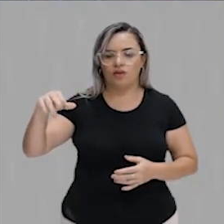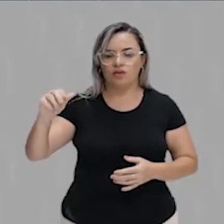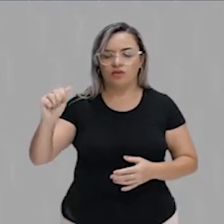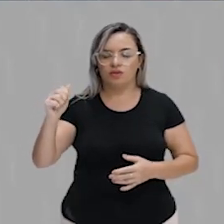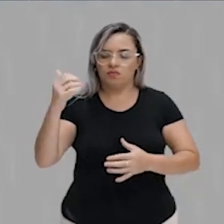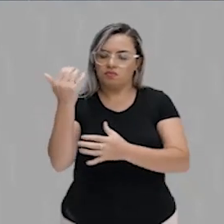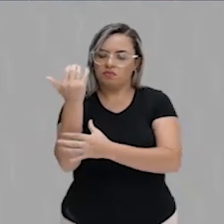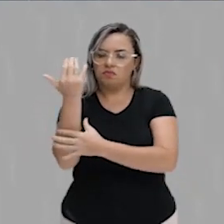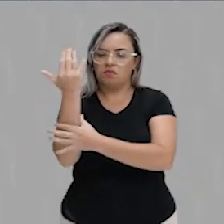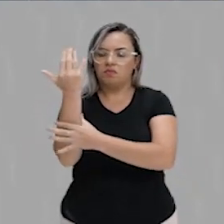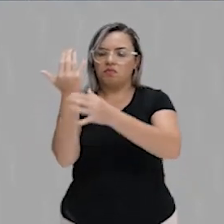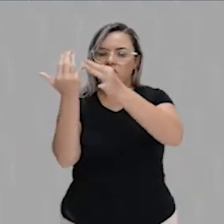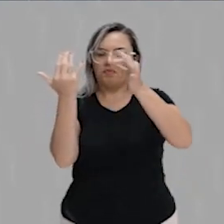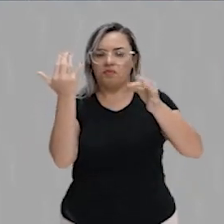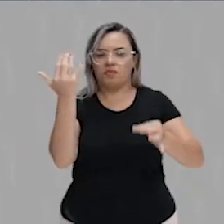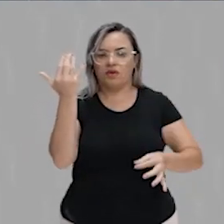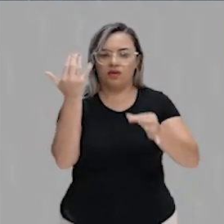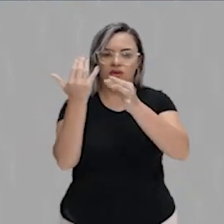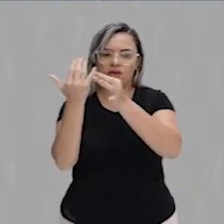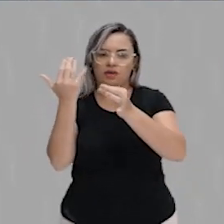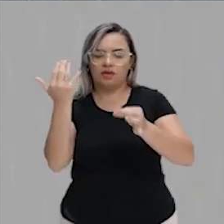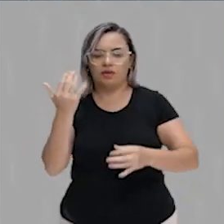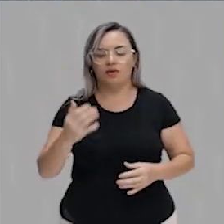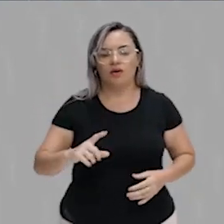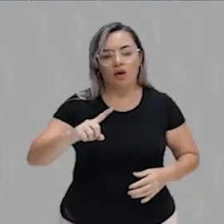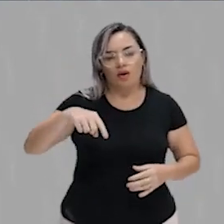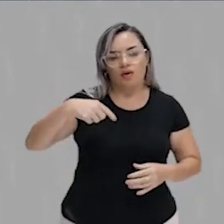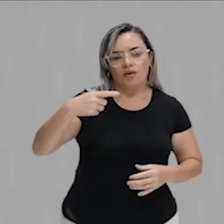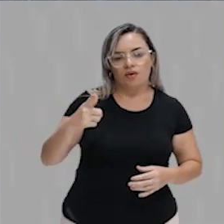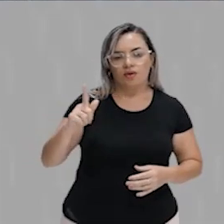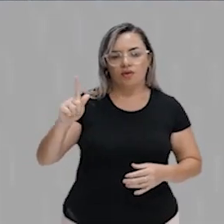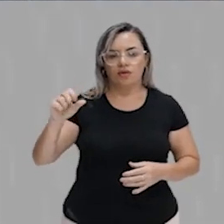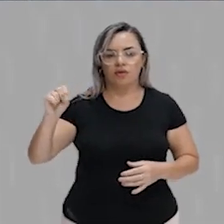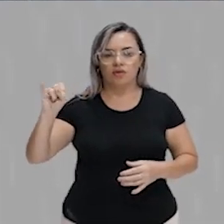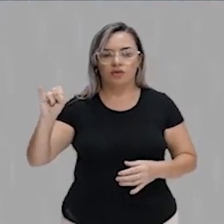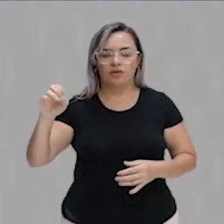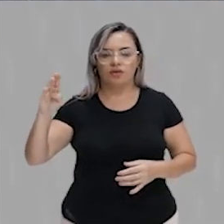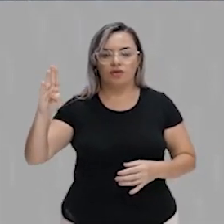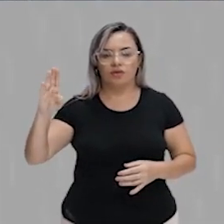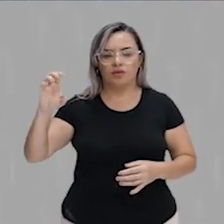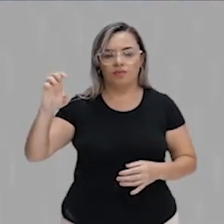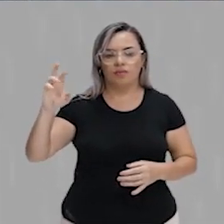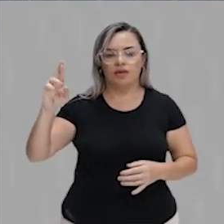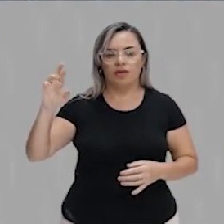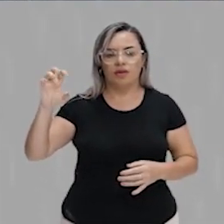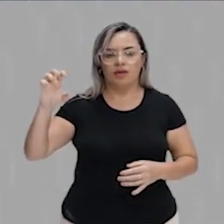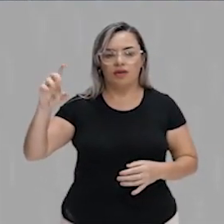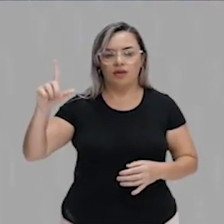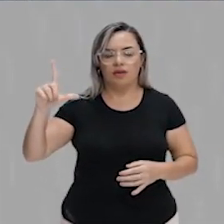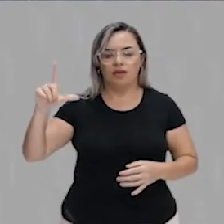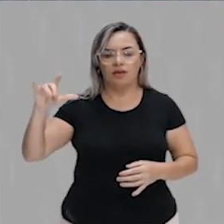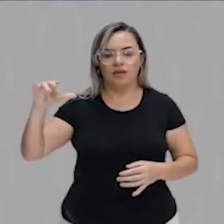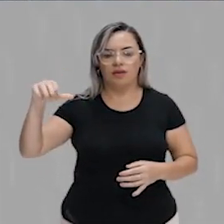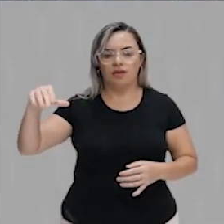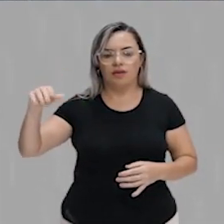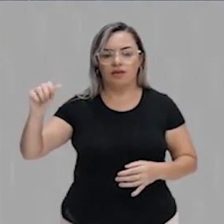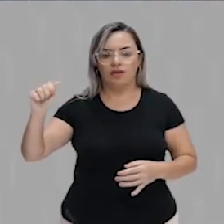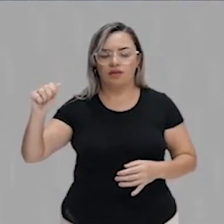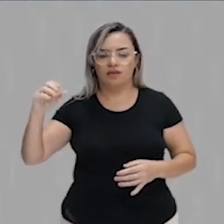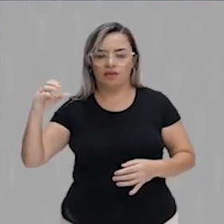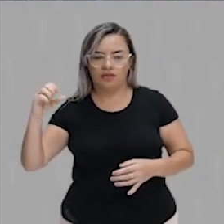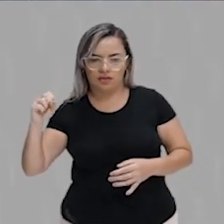caia, certo? Próxima classe, giberelinas. Giberelina ela foi descoberta pelo